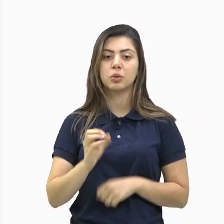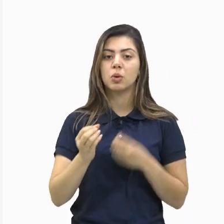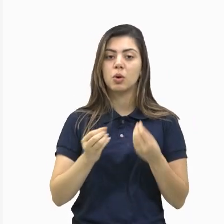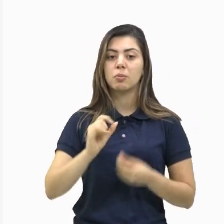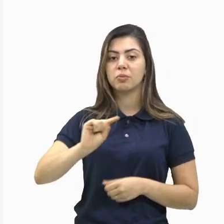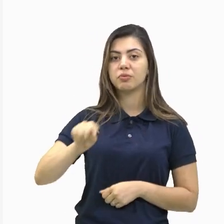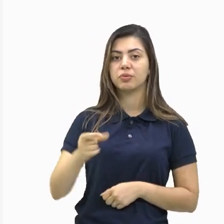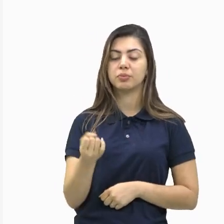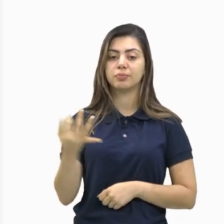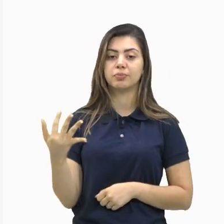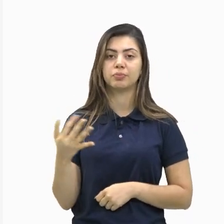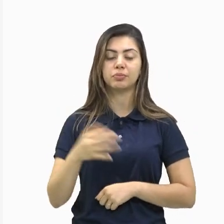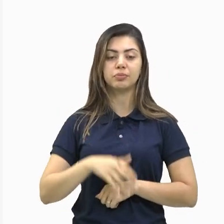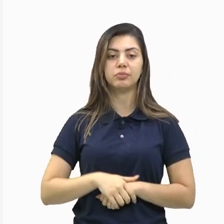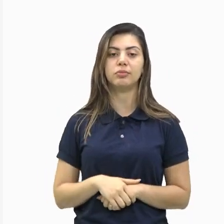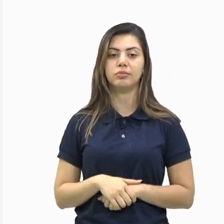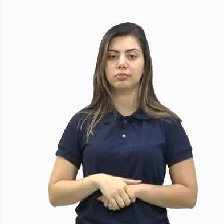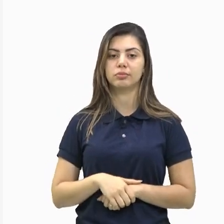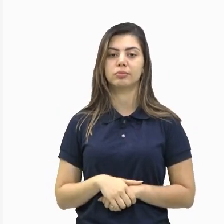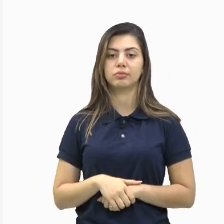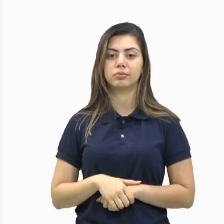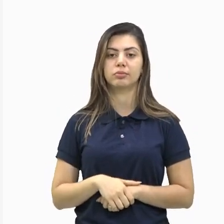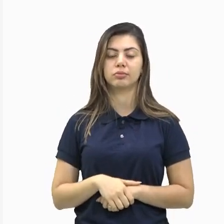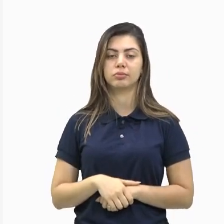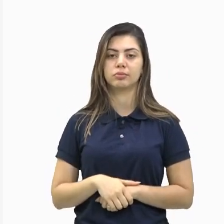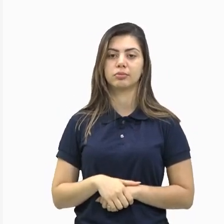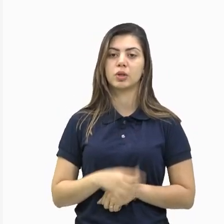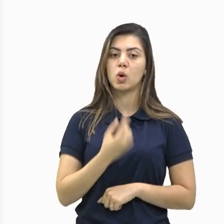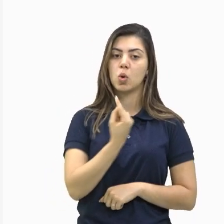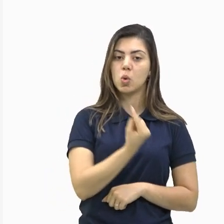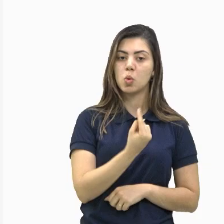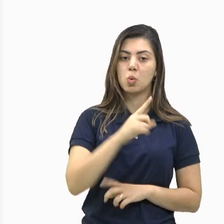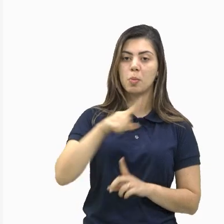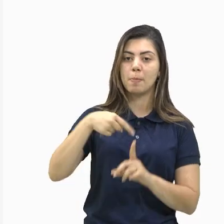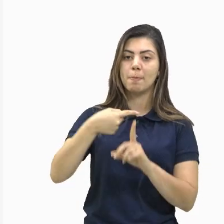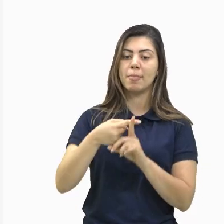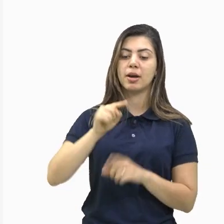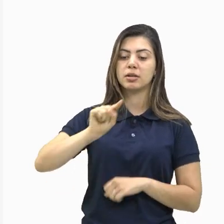forma decimal. Some 1 na forma